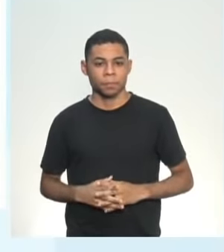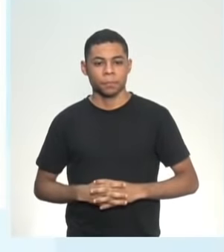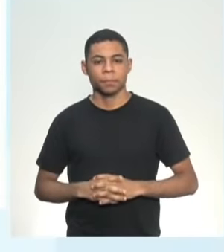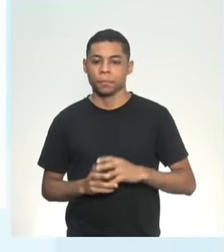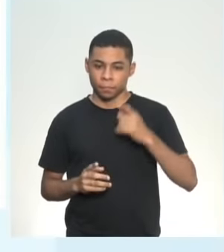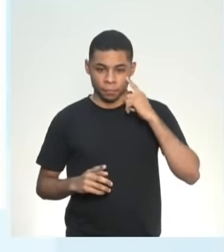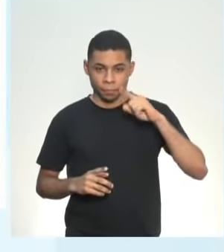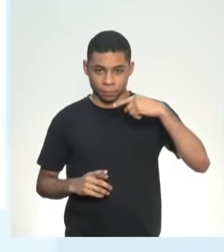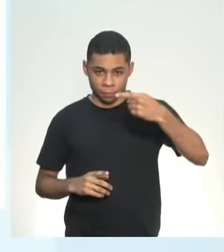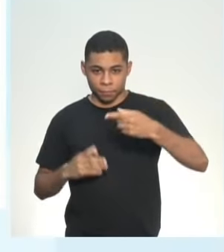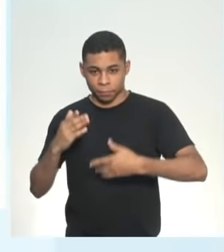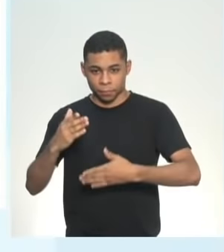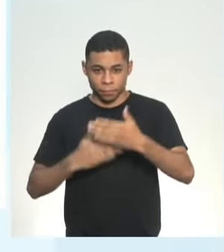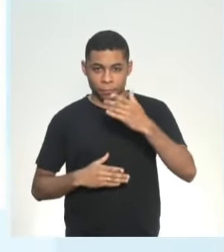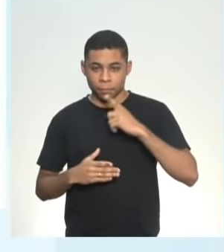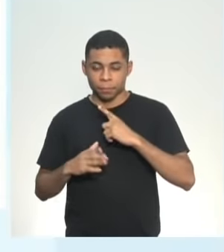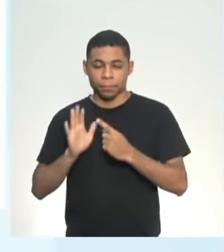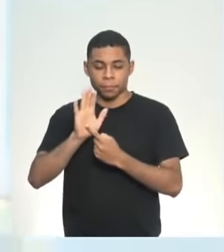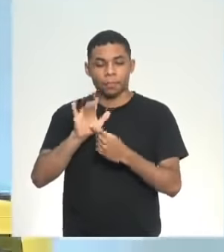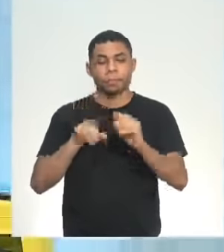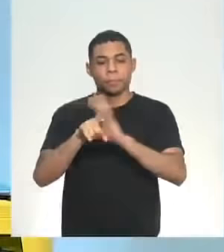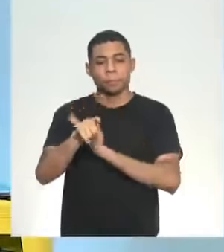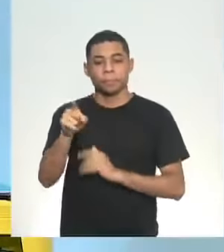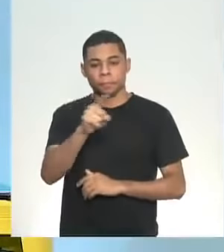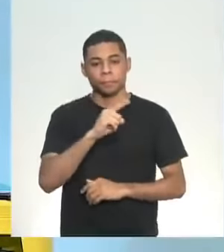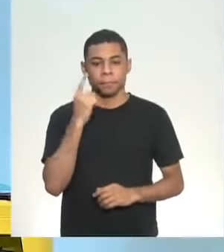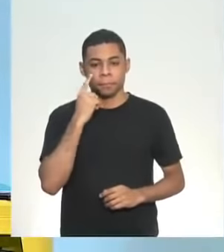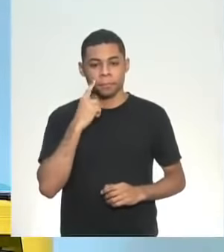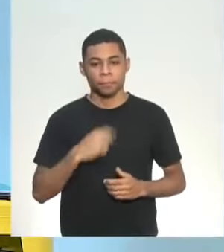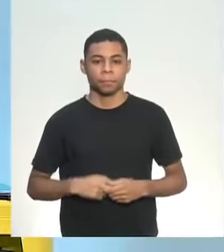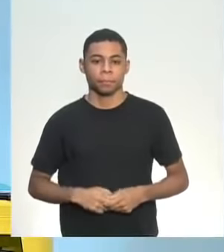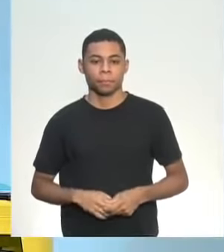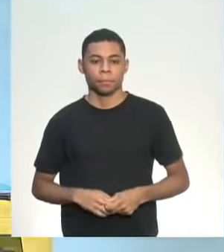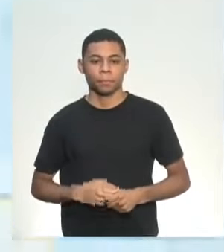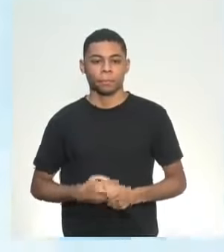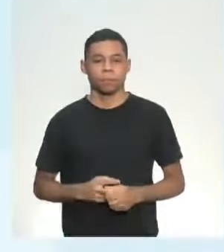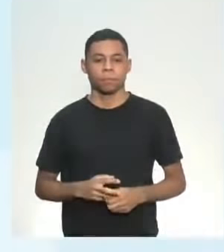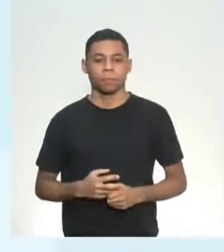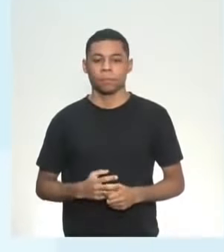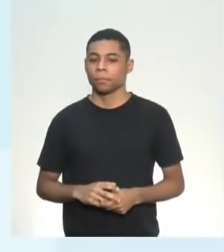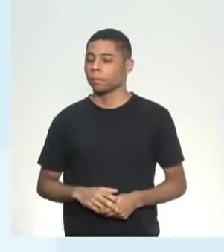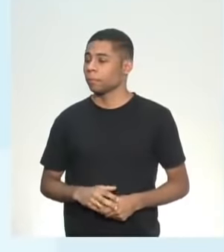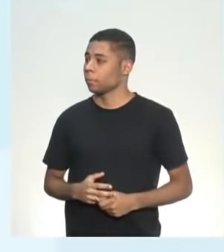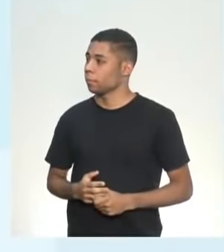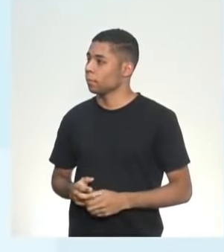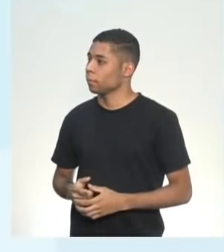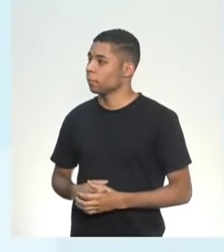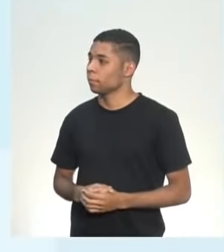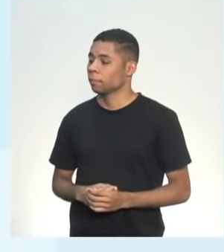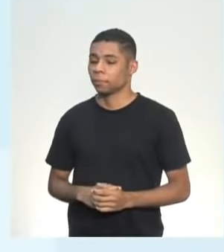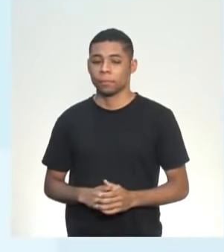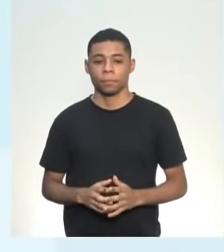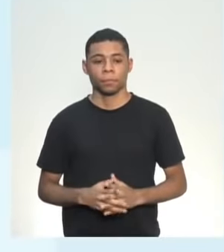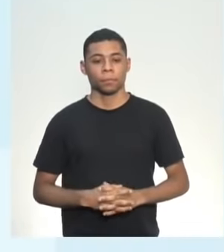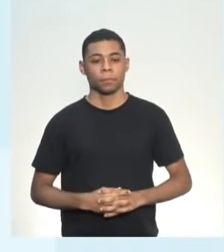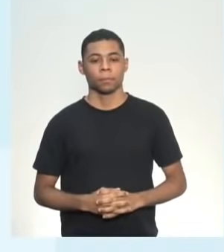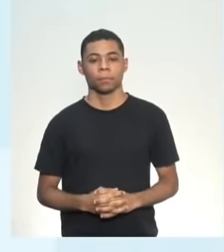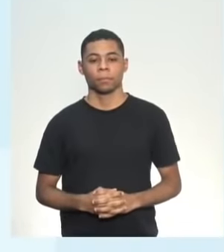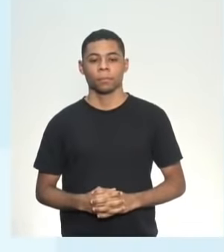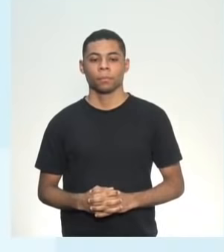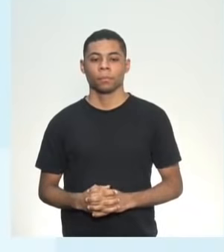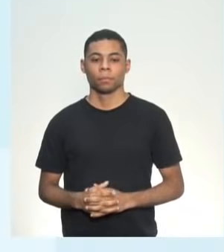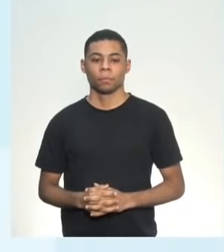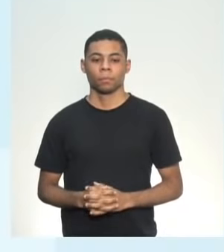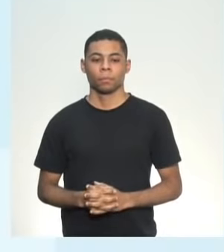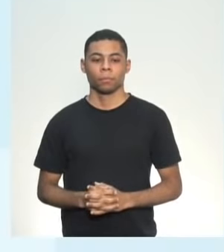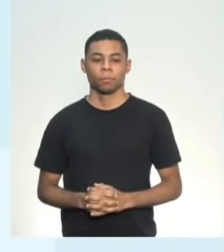Então no próximo slide vai aparecer uma pergunta para vocês ela tá aí na tela a woman to go